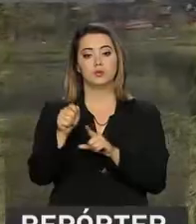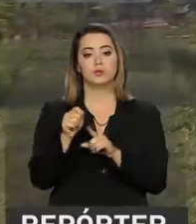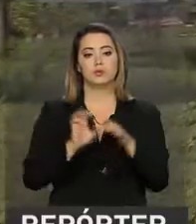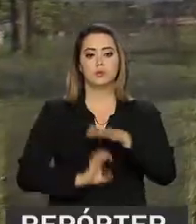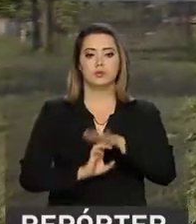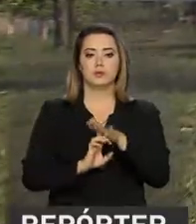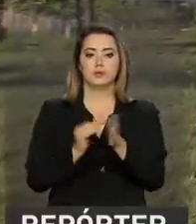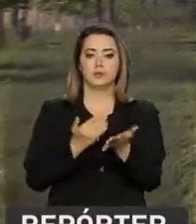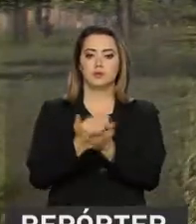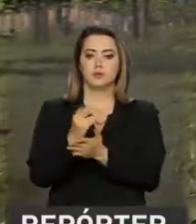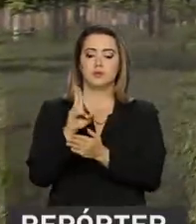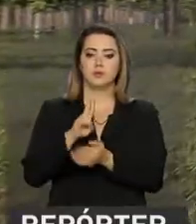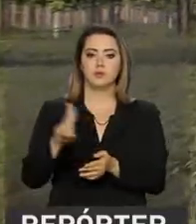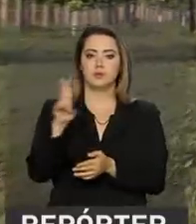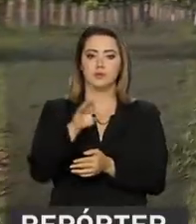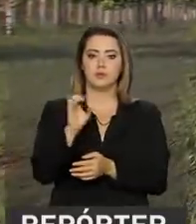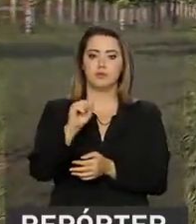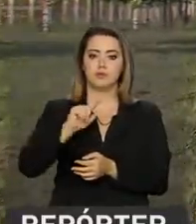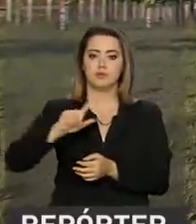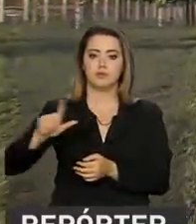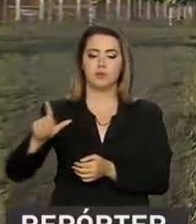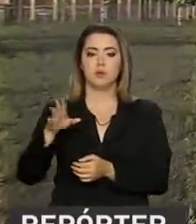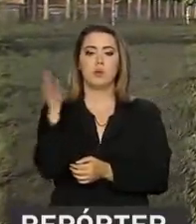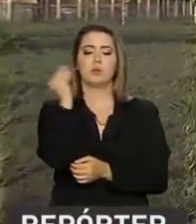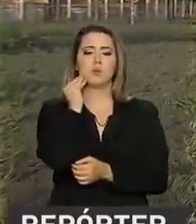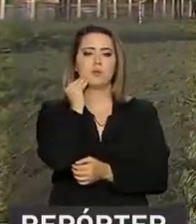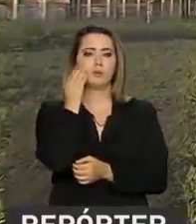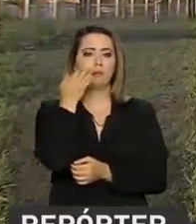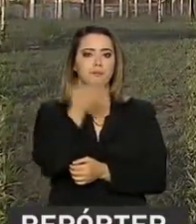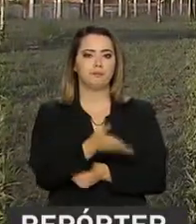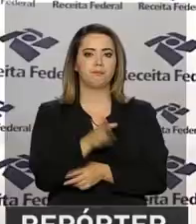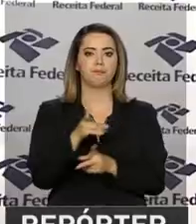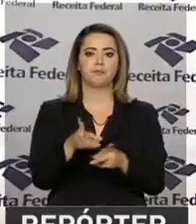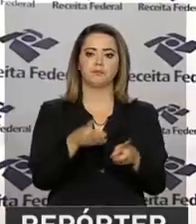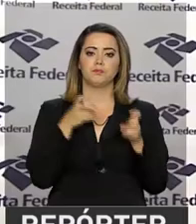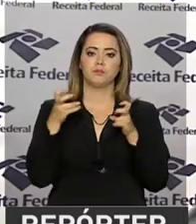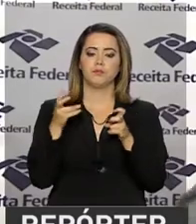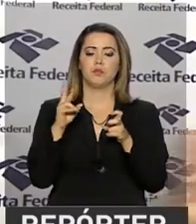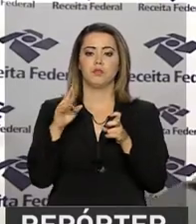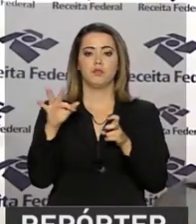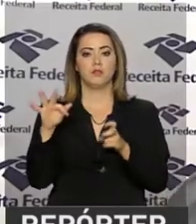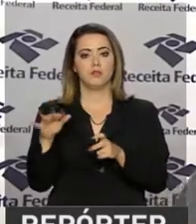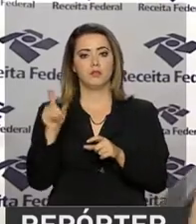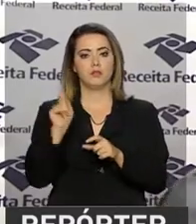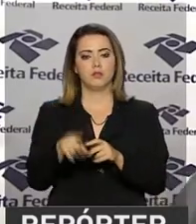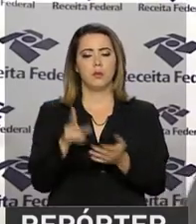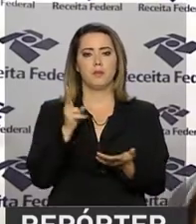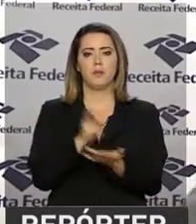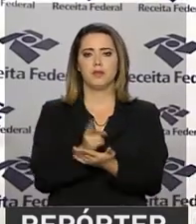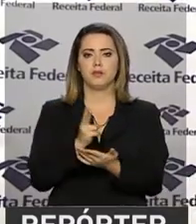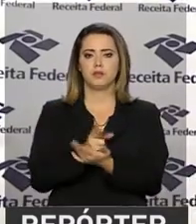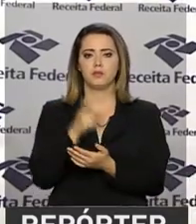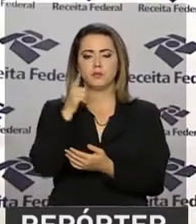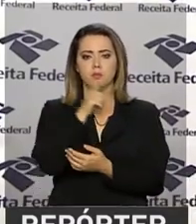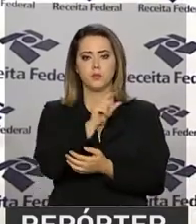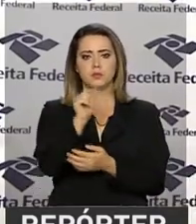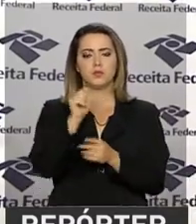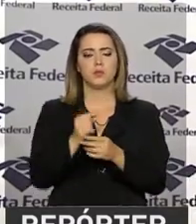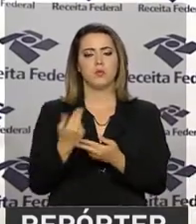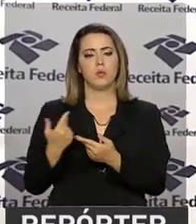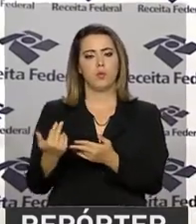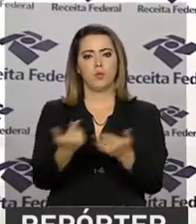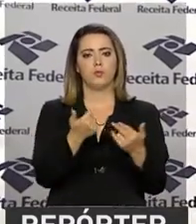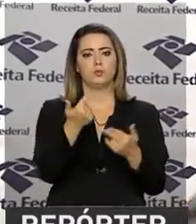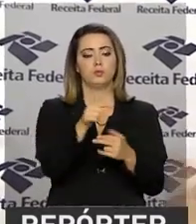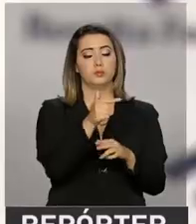começam a utilizar o e social experimentalmente ea expectativa da receita é ter o mesmo sucesso alcançado com os